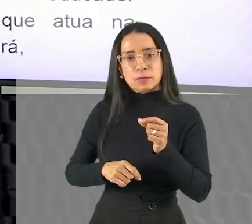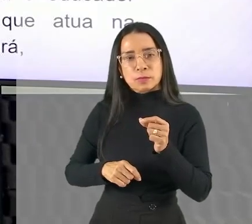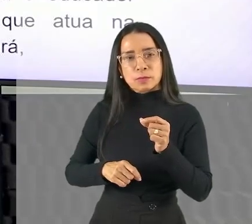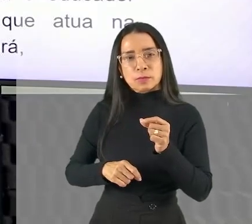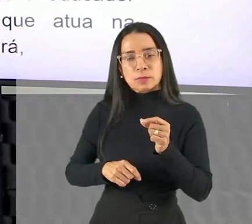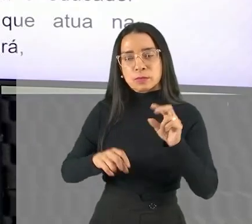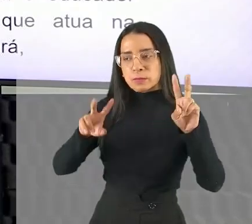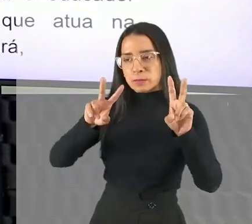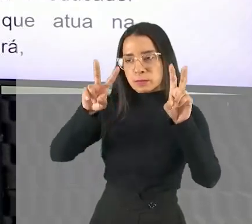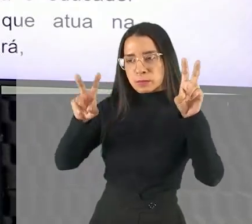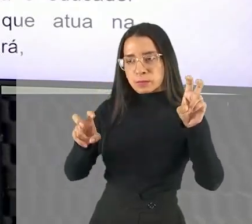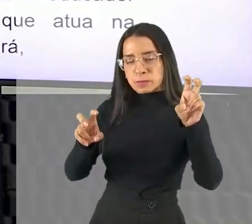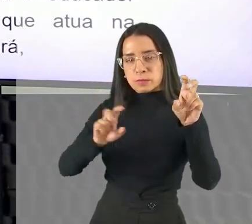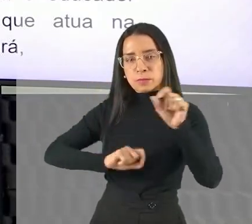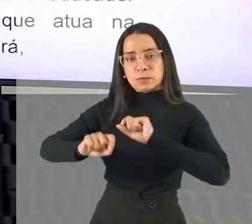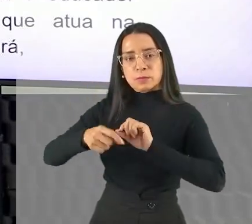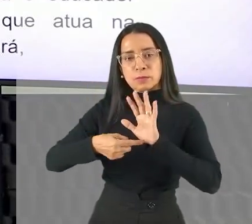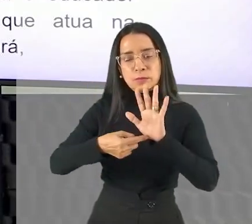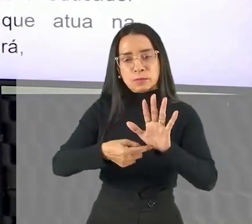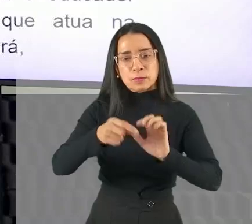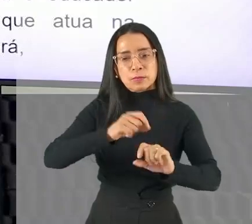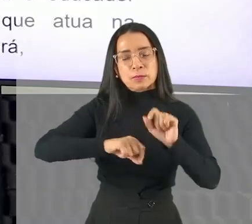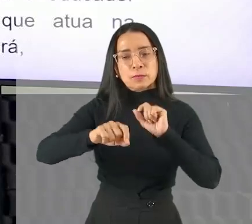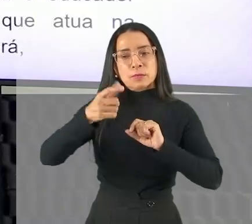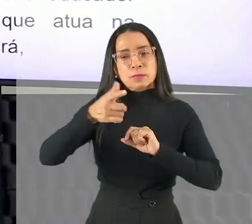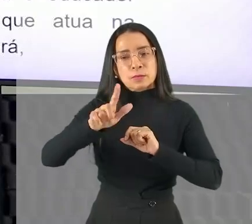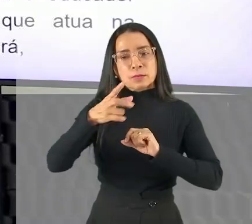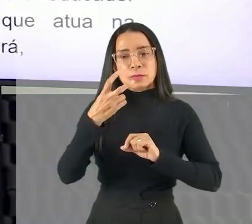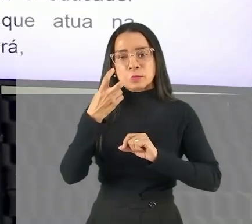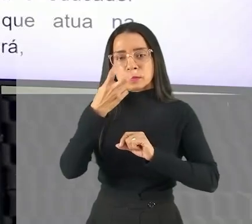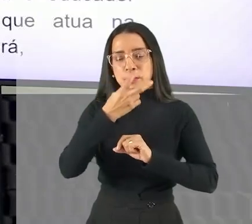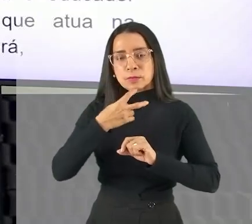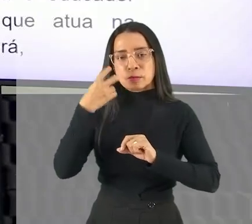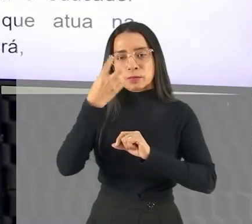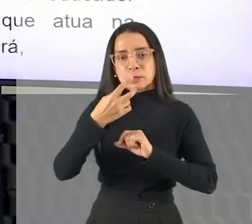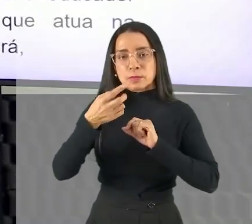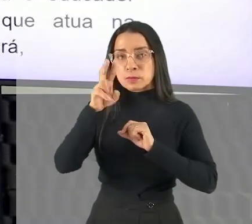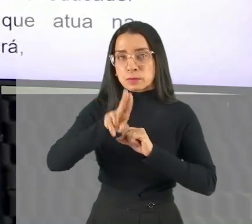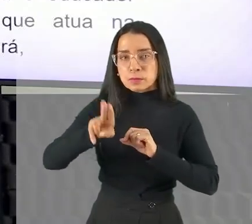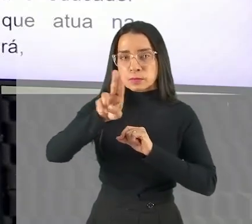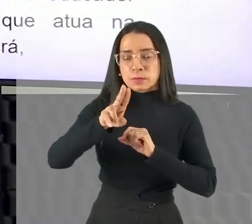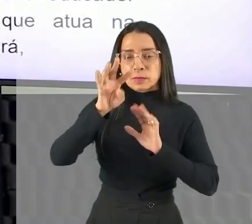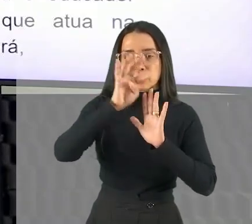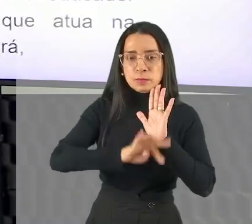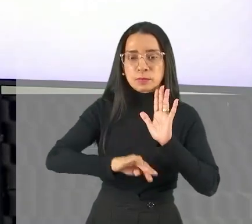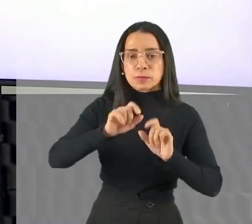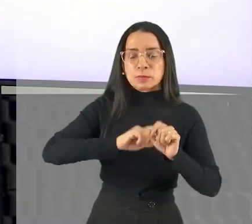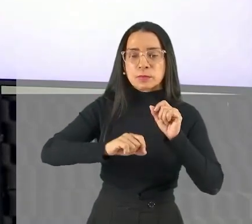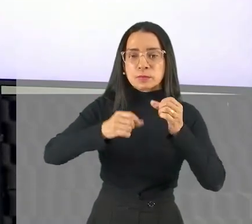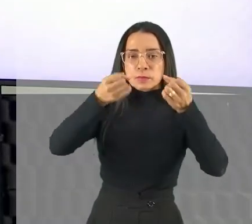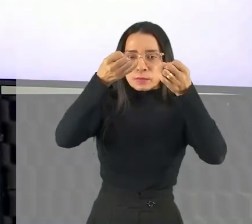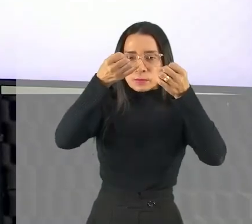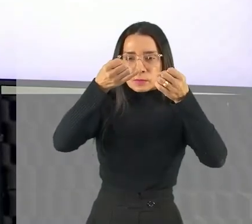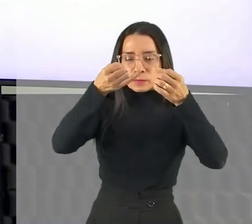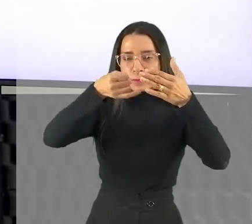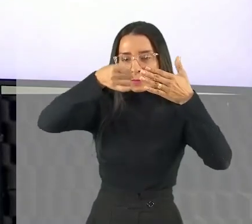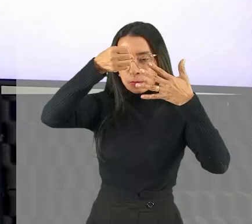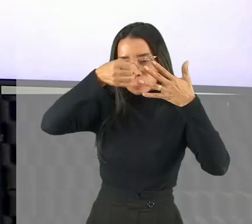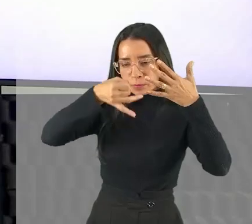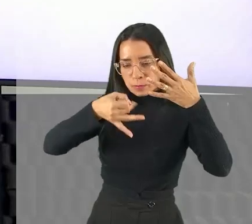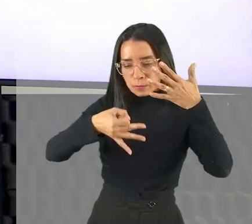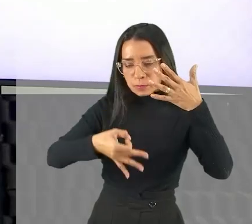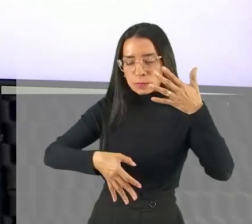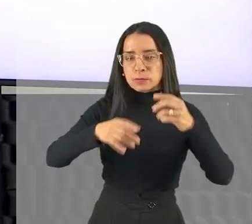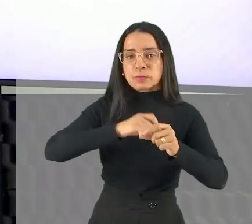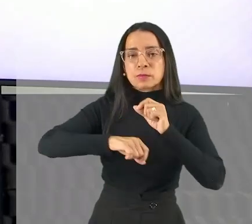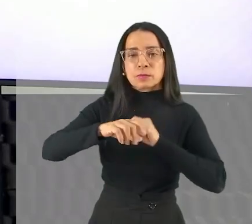aspas, fecha aspas, então isso está mostrando que é uma outra voz que eu estou colocando no texto, E aí ele discorre todo o conteúdo que a gente já fez a leitura,